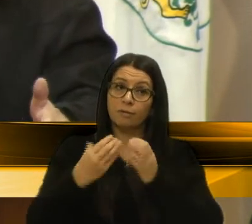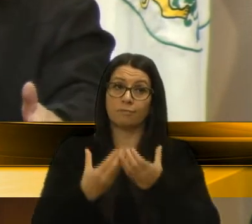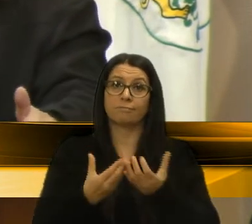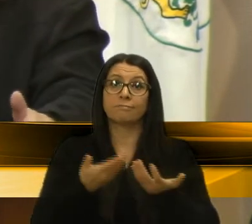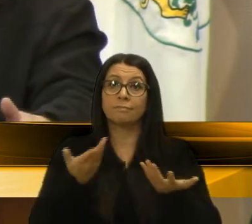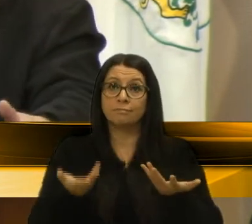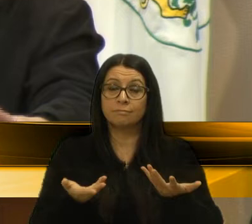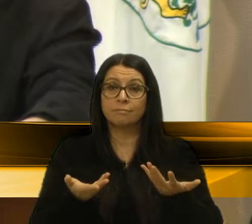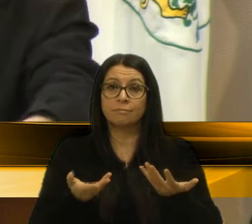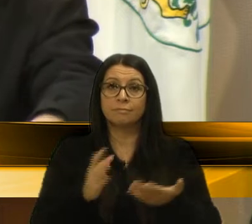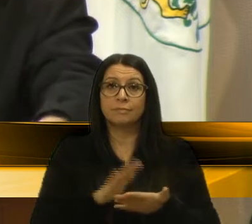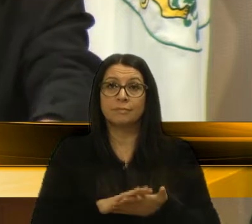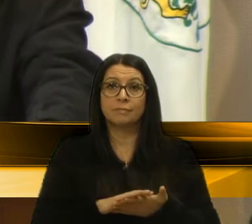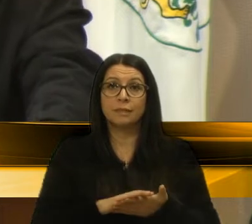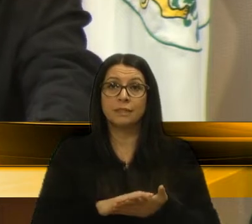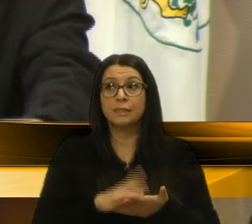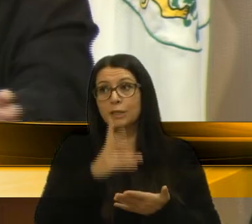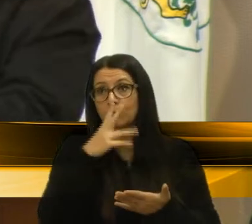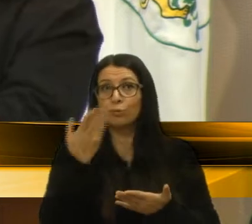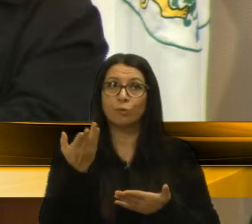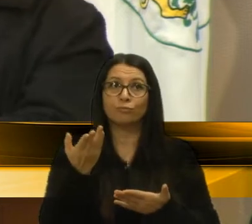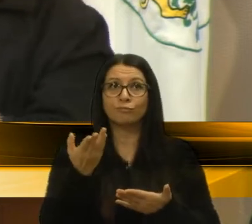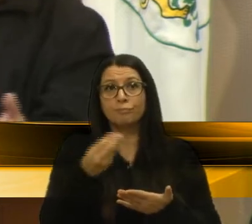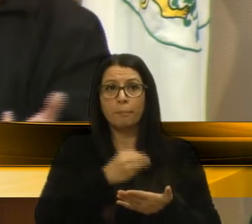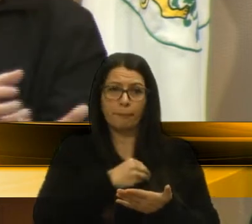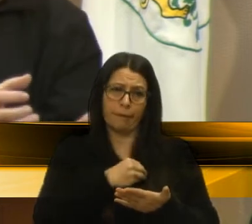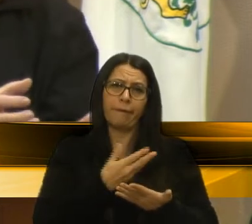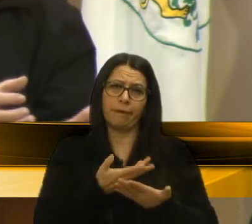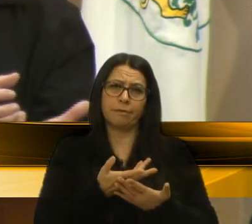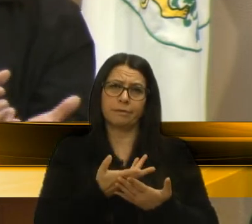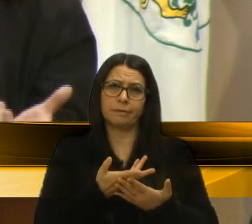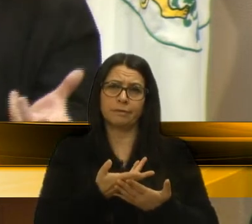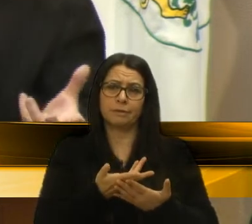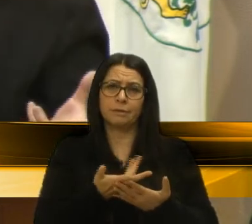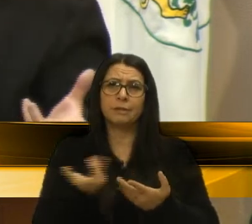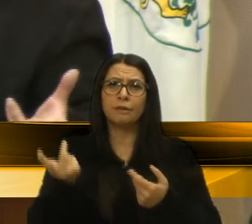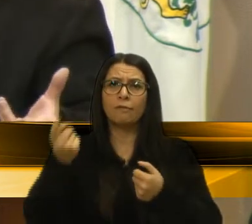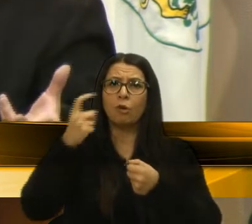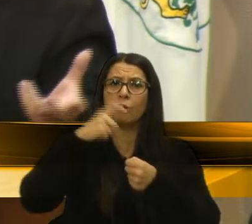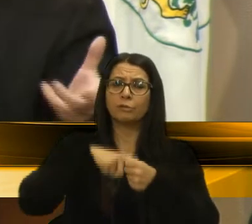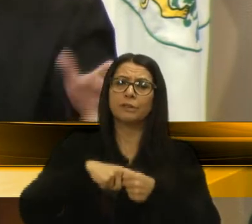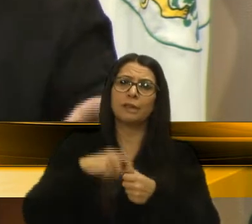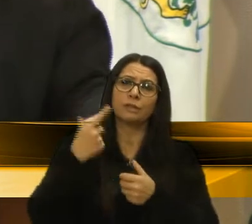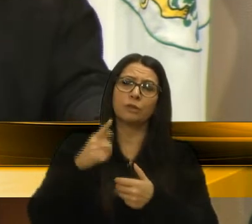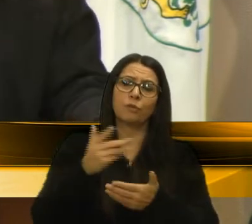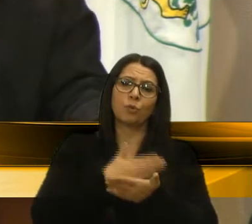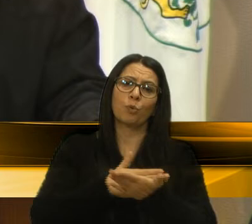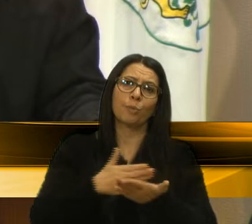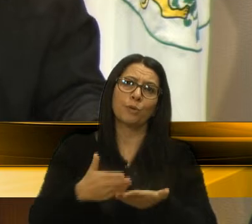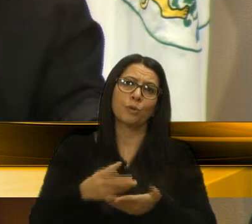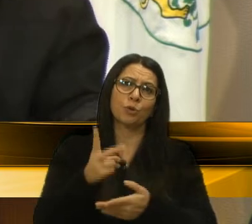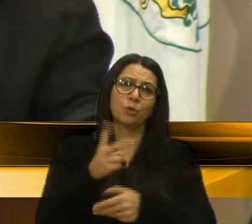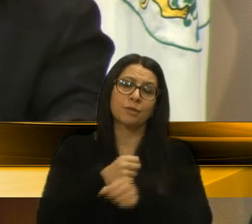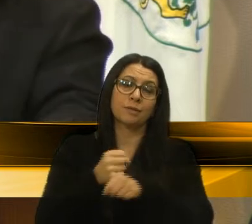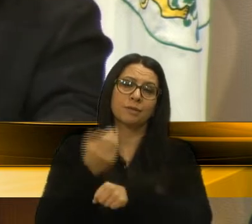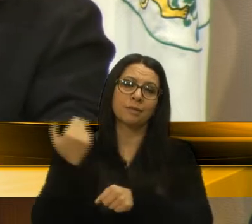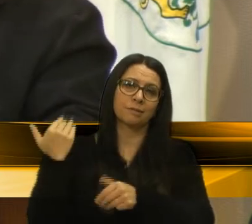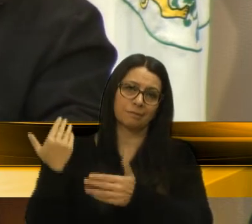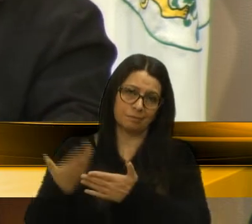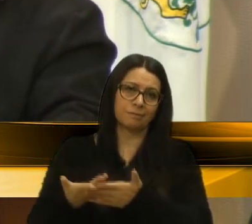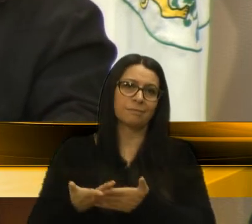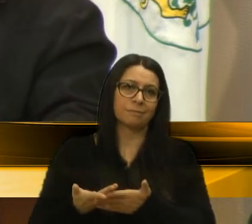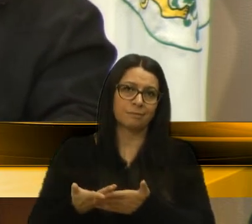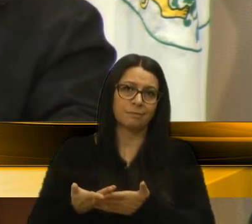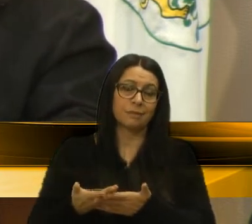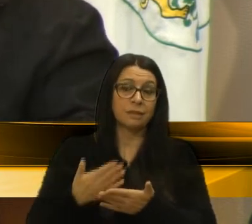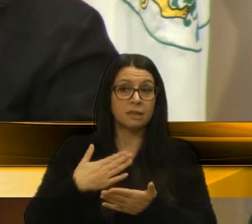aí efetivamente seria um pecado a gente retomar o que se iniciou há 2 anos atrás.